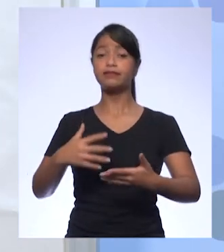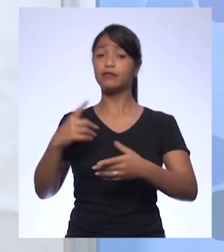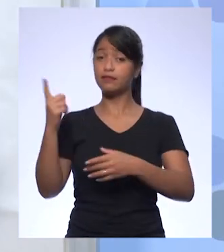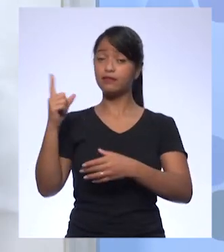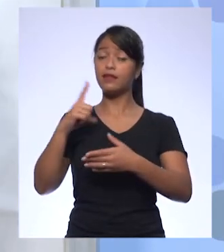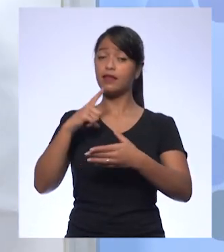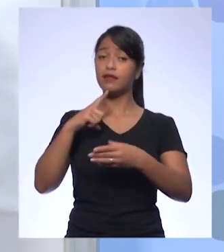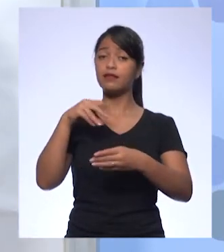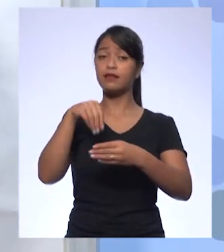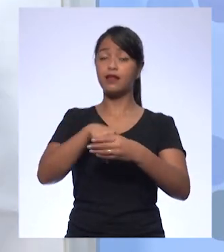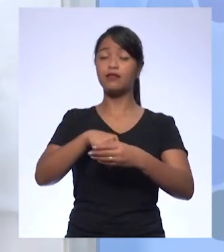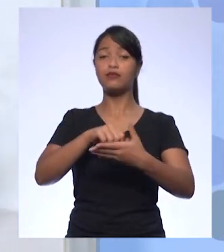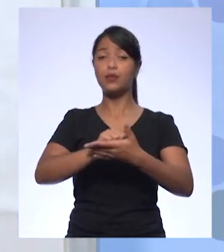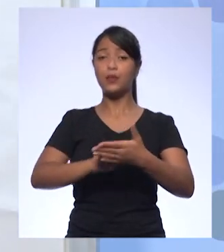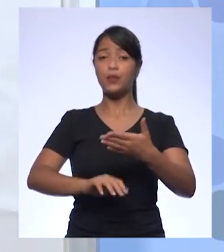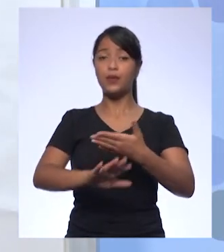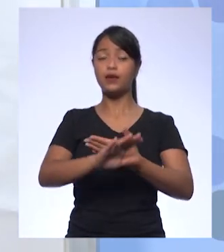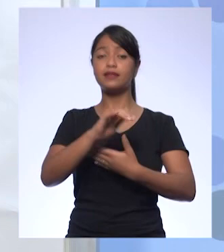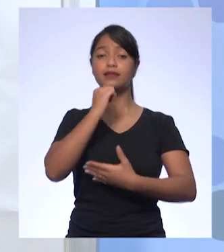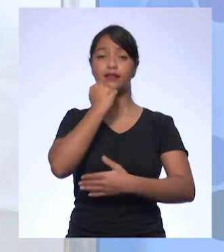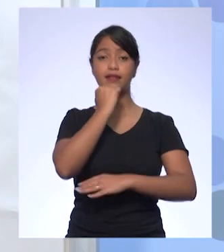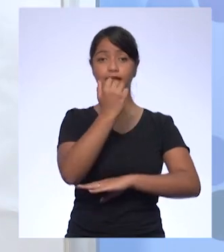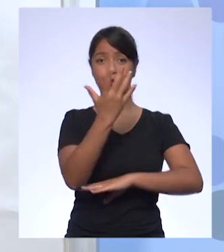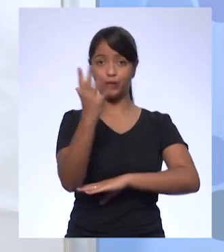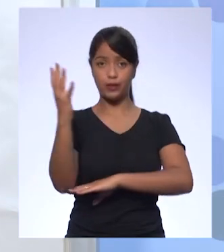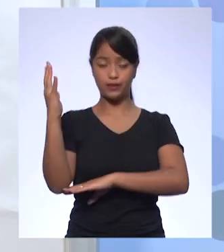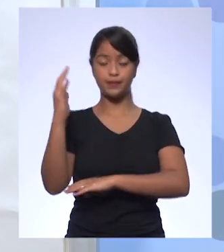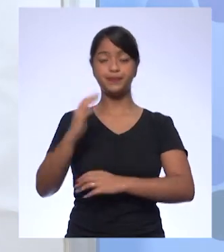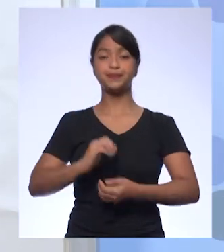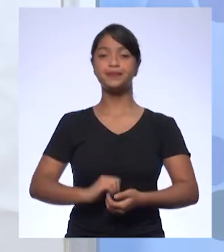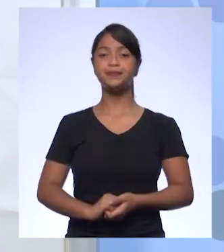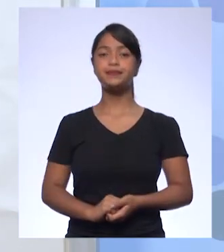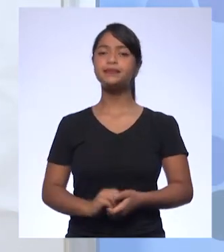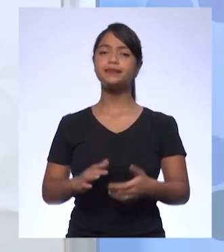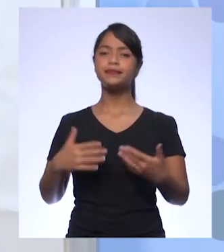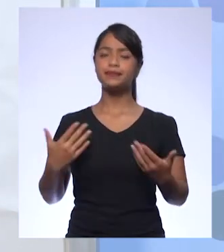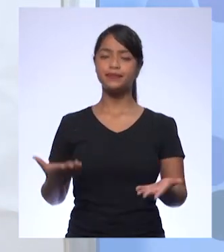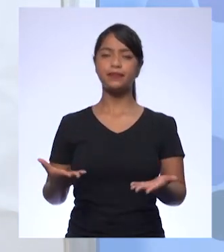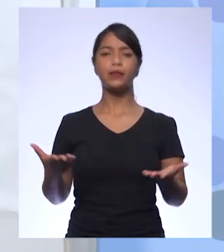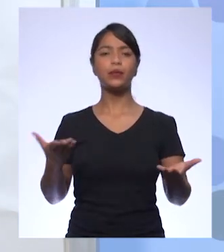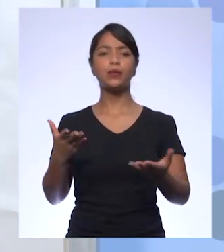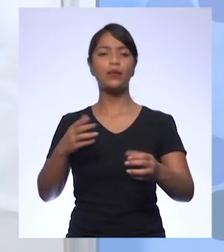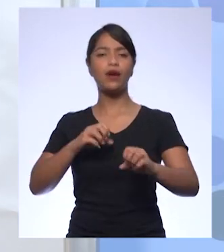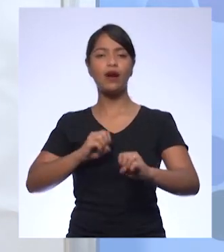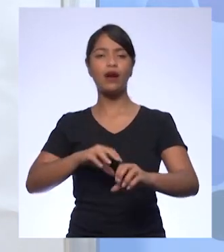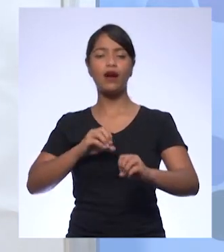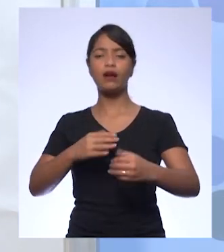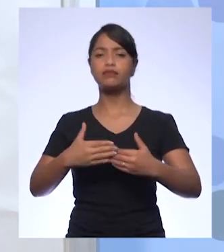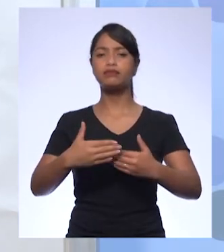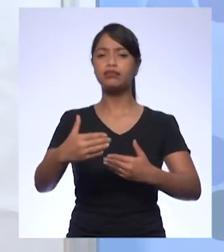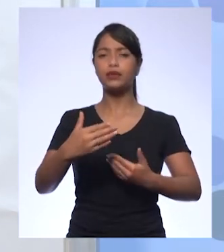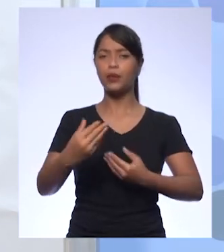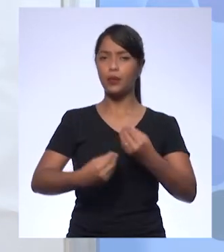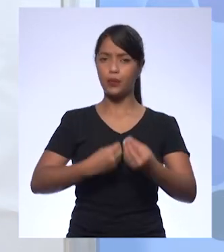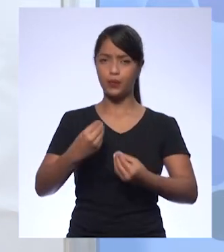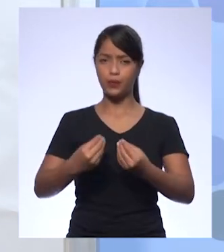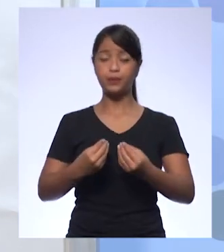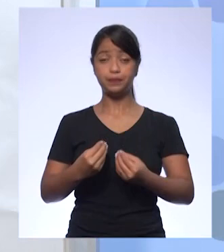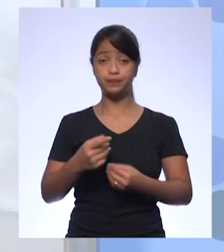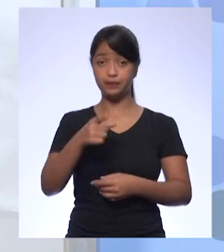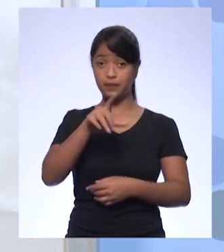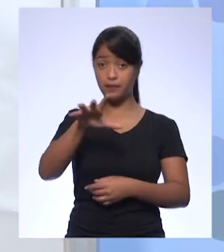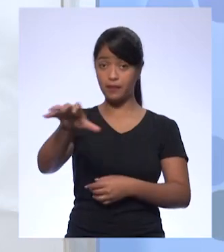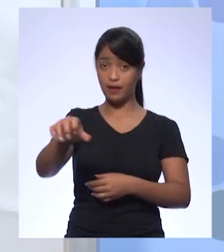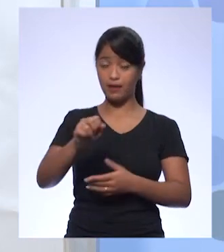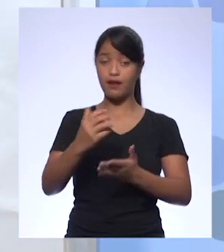da natureza, tá bom? Então, como que nós vamos trabalhar a aula hoje? Você vai pegar lá o seu caderninho, para